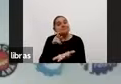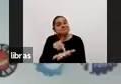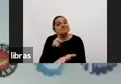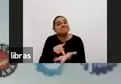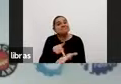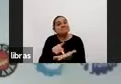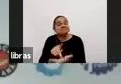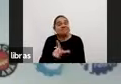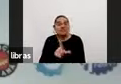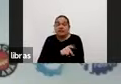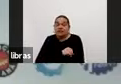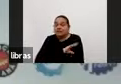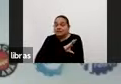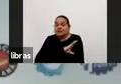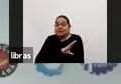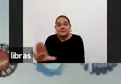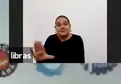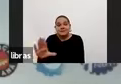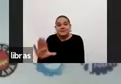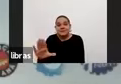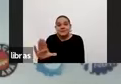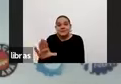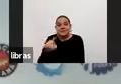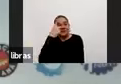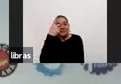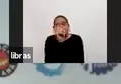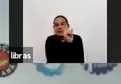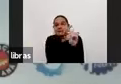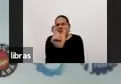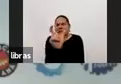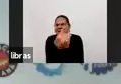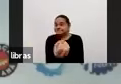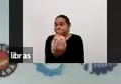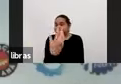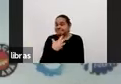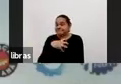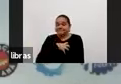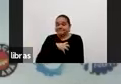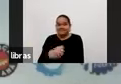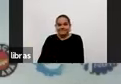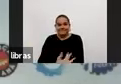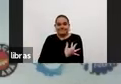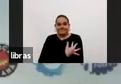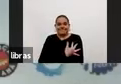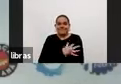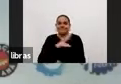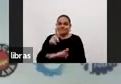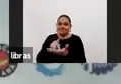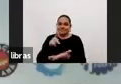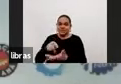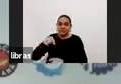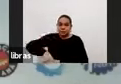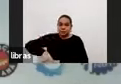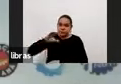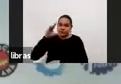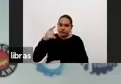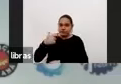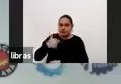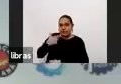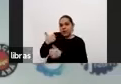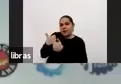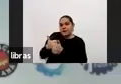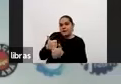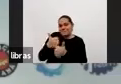Nossa, comovente essas suas palavras. E é real, aqui em Curitiba eu participei, né, acompanhei aqui pelas